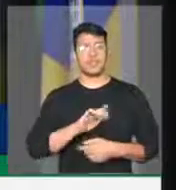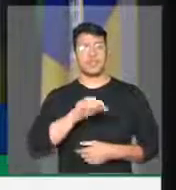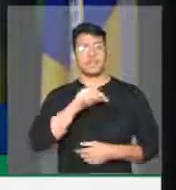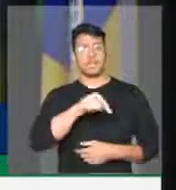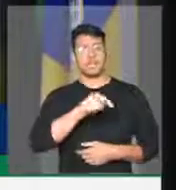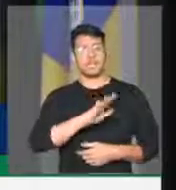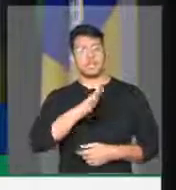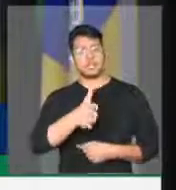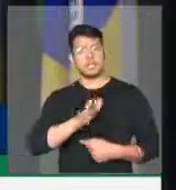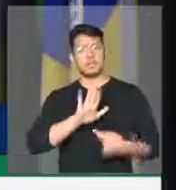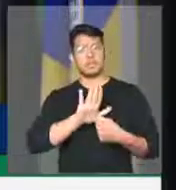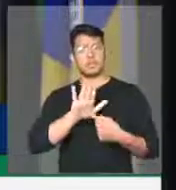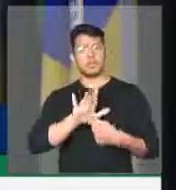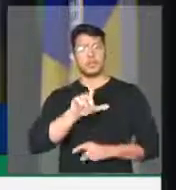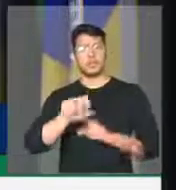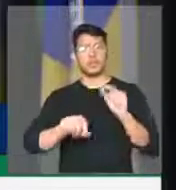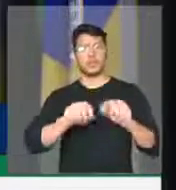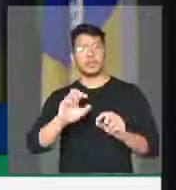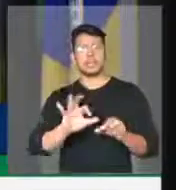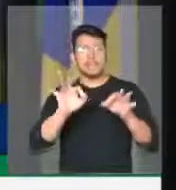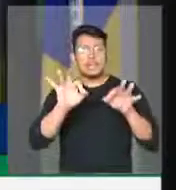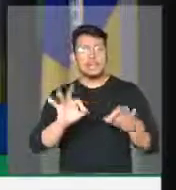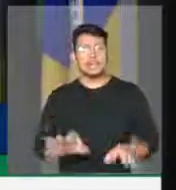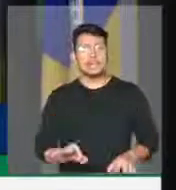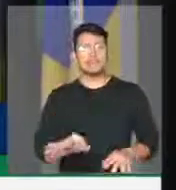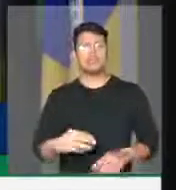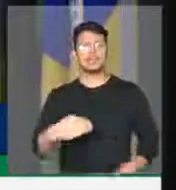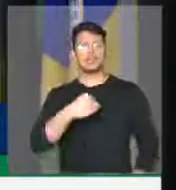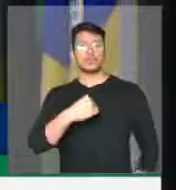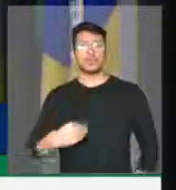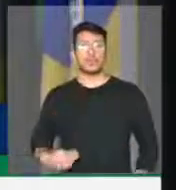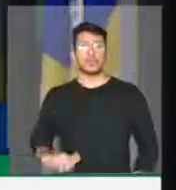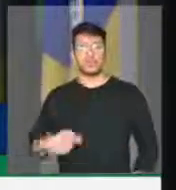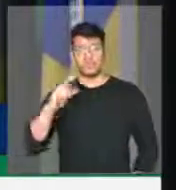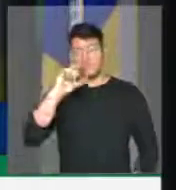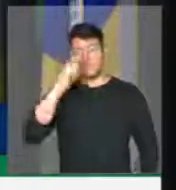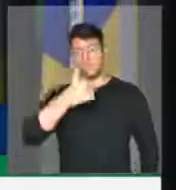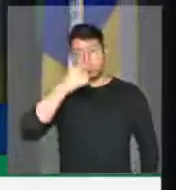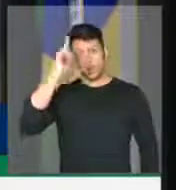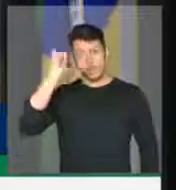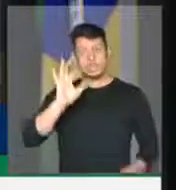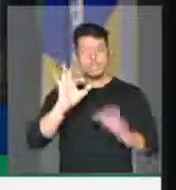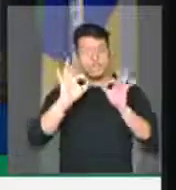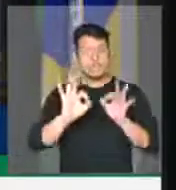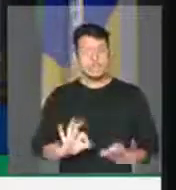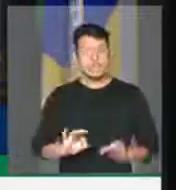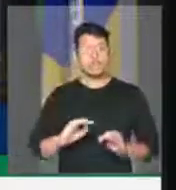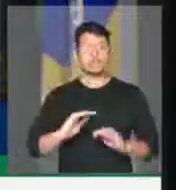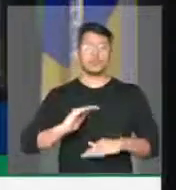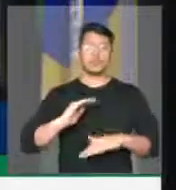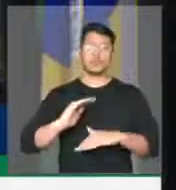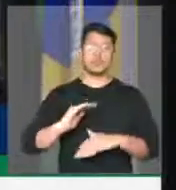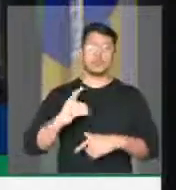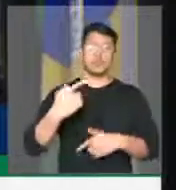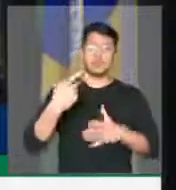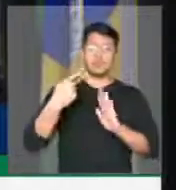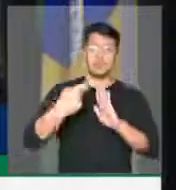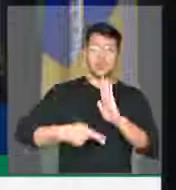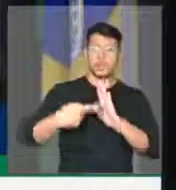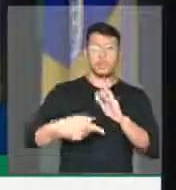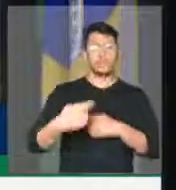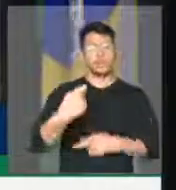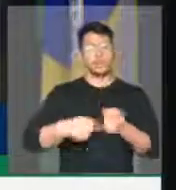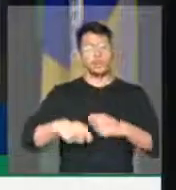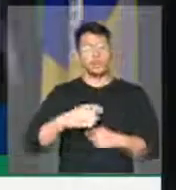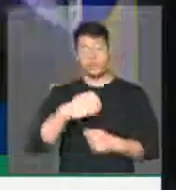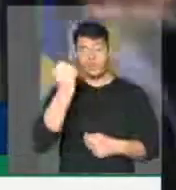maneira, o acerto do ministro Paulo Guedes vem desenvolvendo na política econômica do Brasil. Senhor presidente,